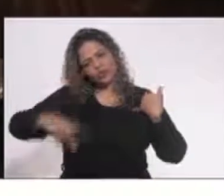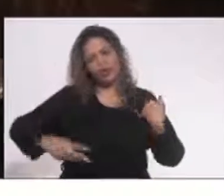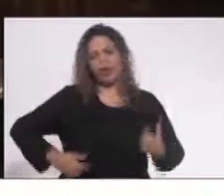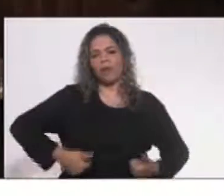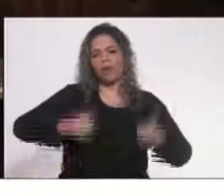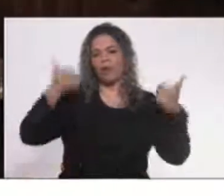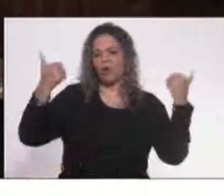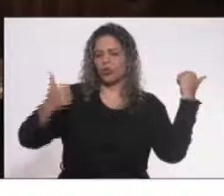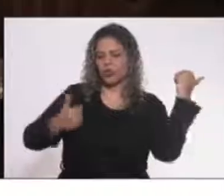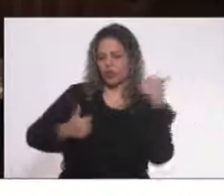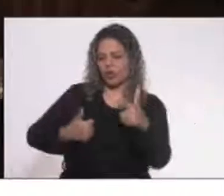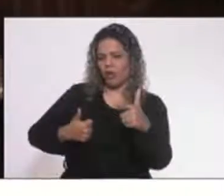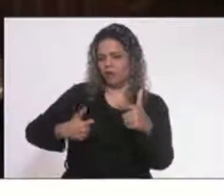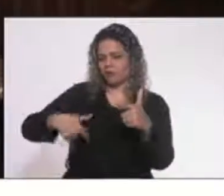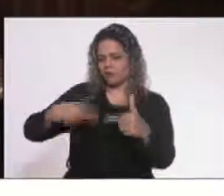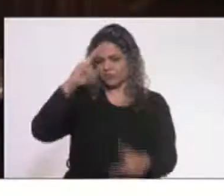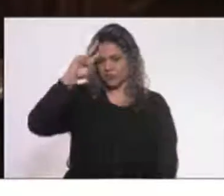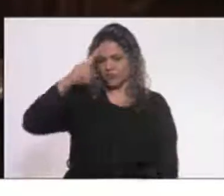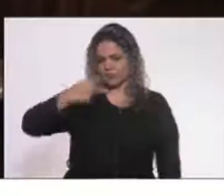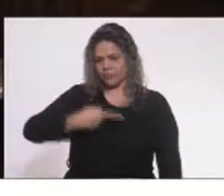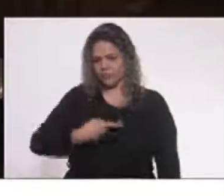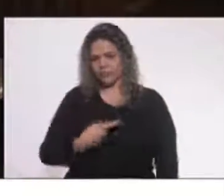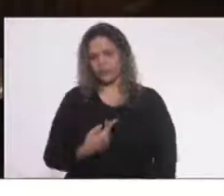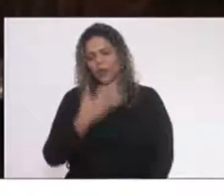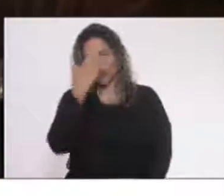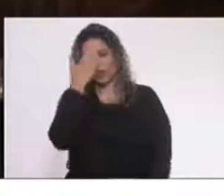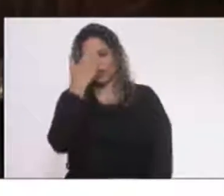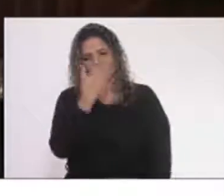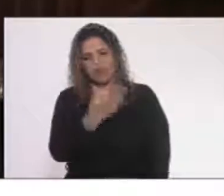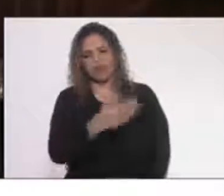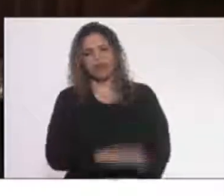é maior do que o seu egocentrismo. Muito obrigada, senhor presidente.